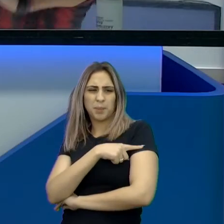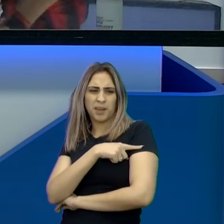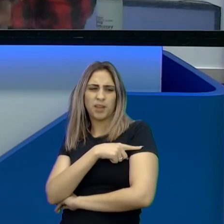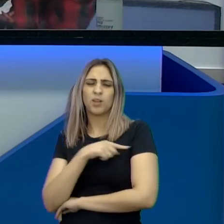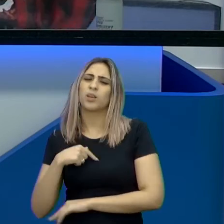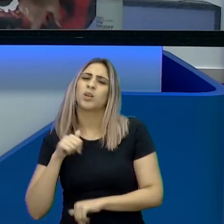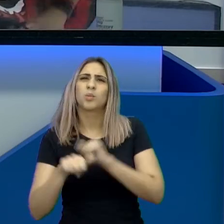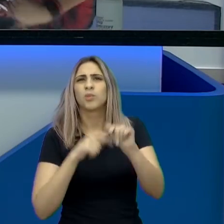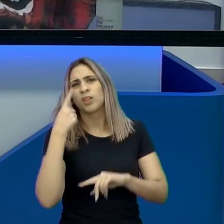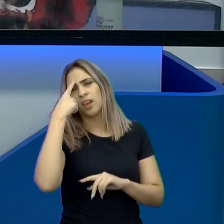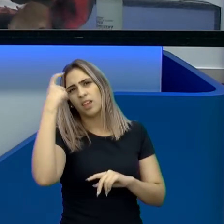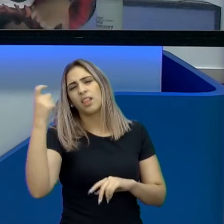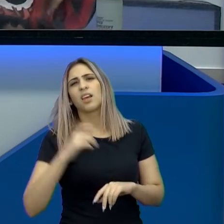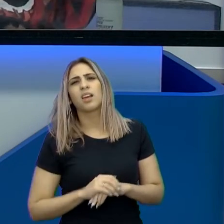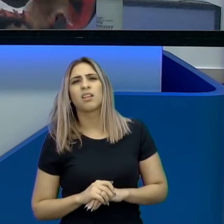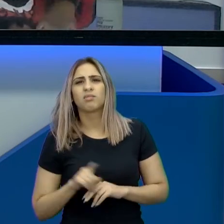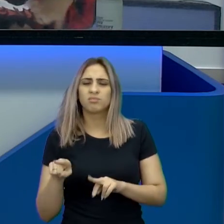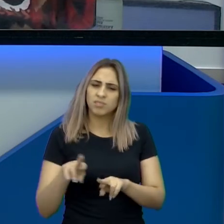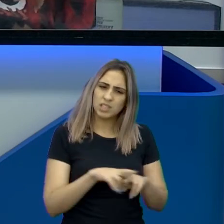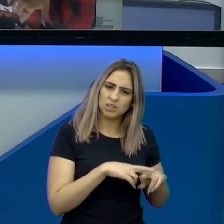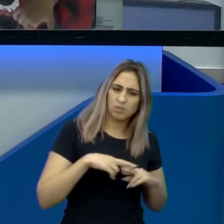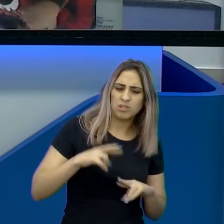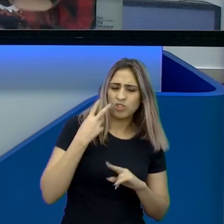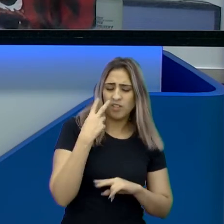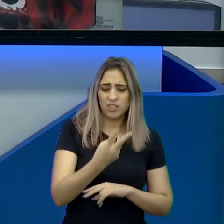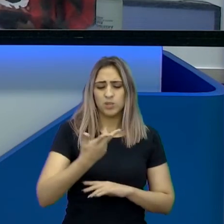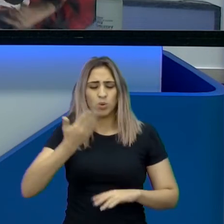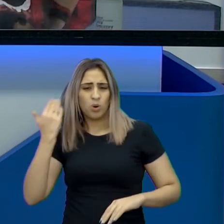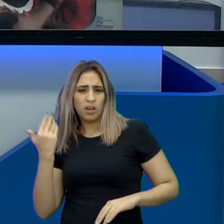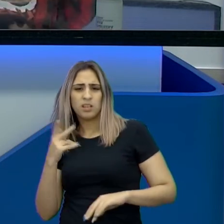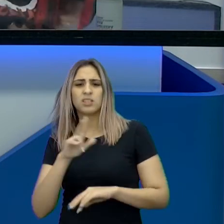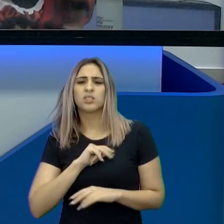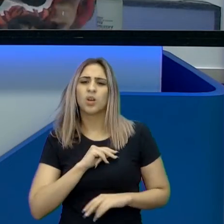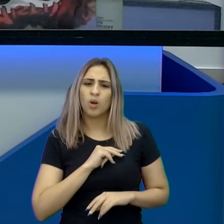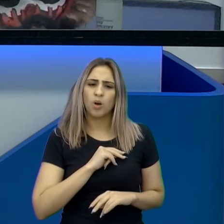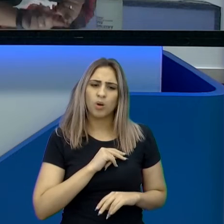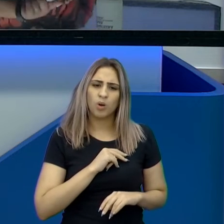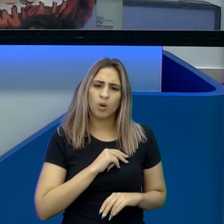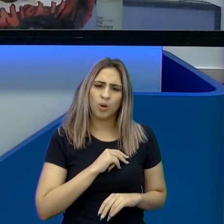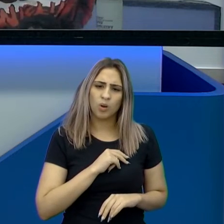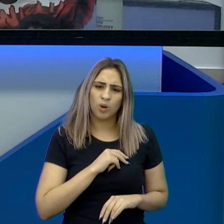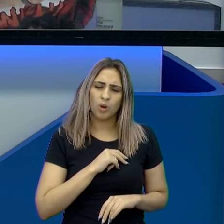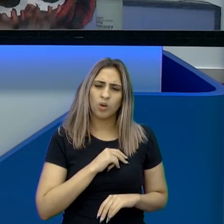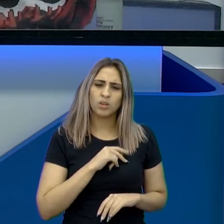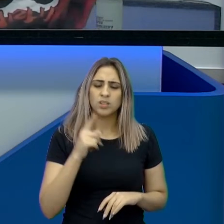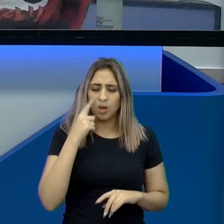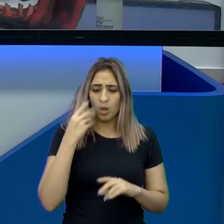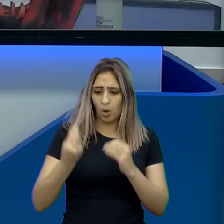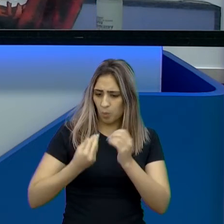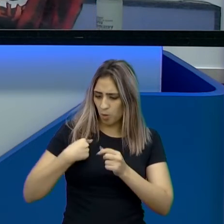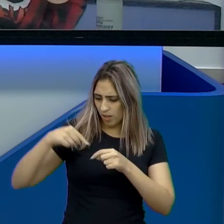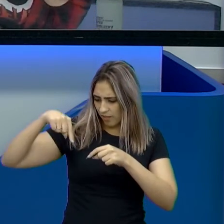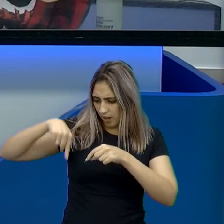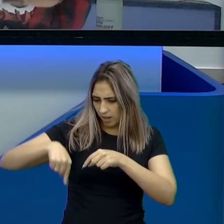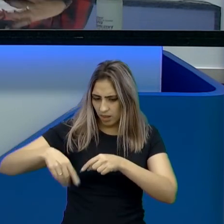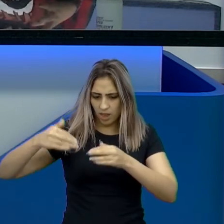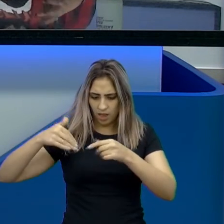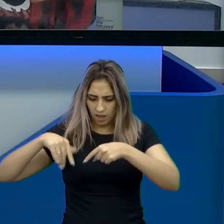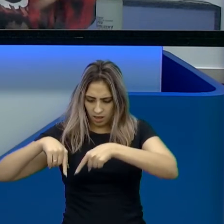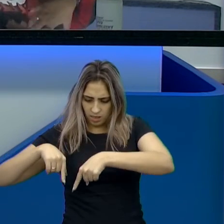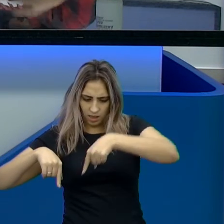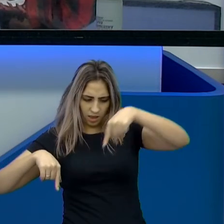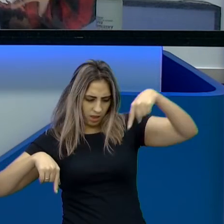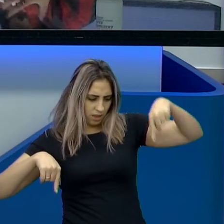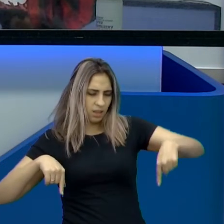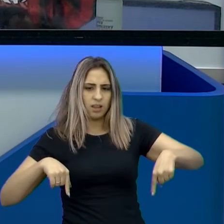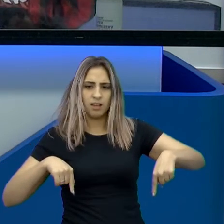eu mudei de ideia, e aí você retomava o que você tinha visto antes e falava, nossa, olha o salto que eu dei daqui até aqui. Então,